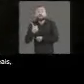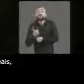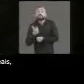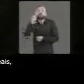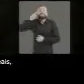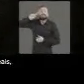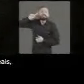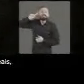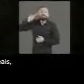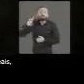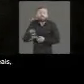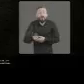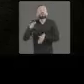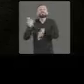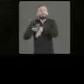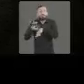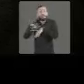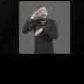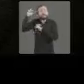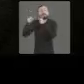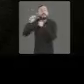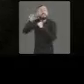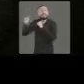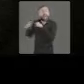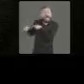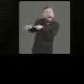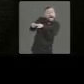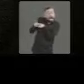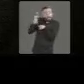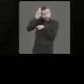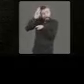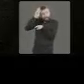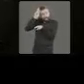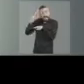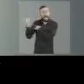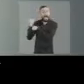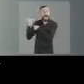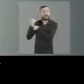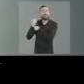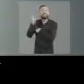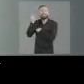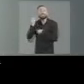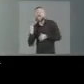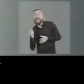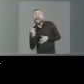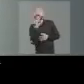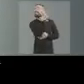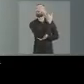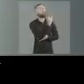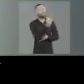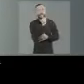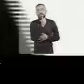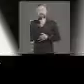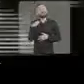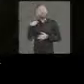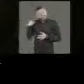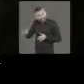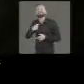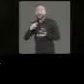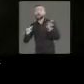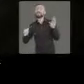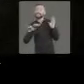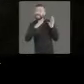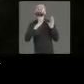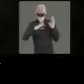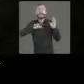Chegam a 12 milhões de reais Financiados por empresários Aliados a Bolsonaro Dinheiro não declarado ao TSE O que